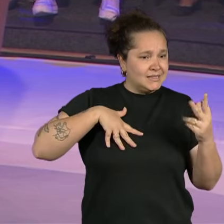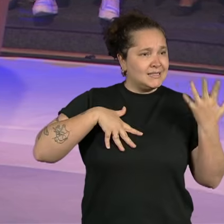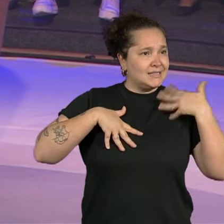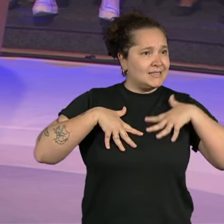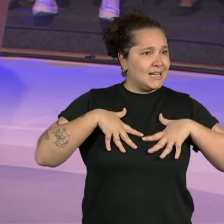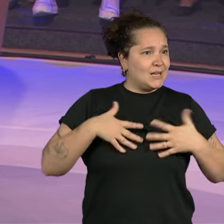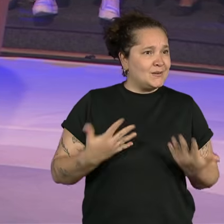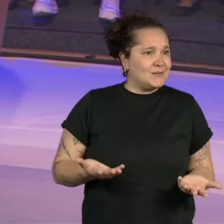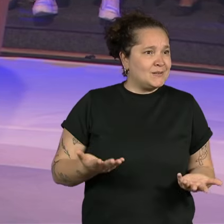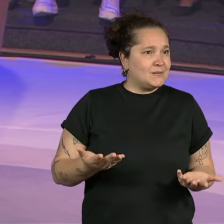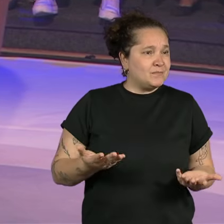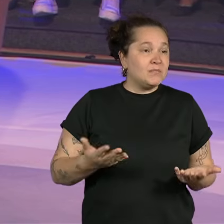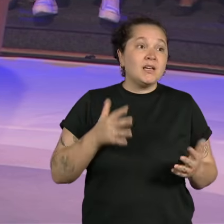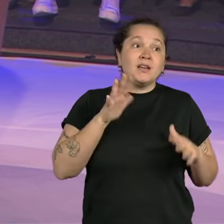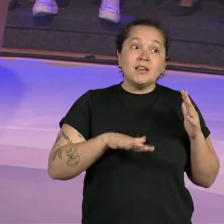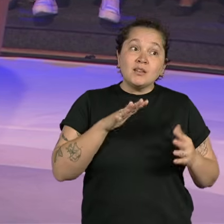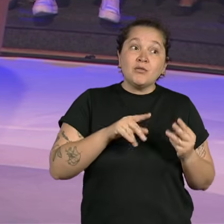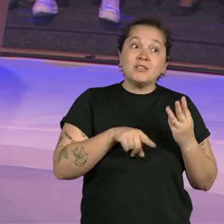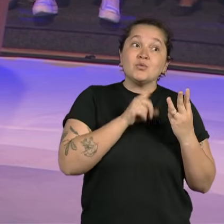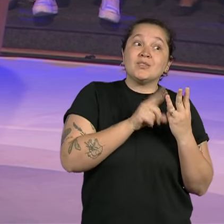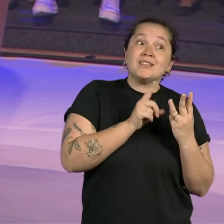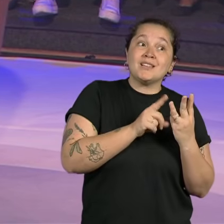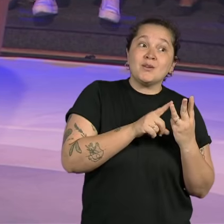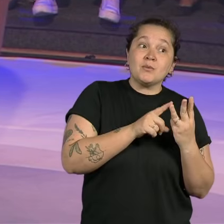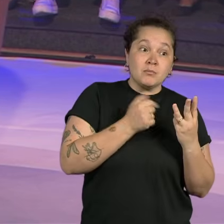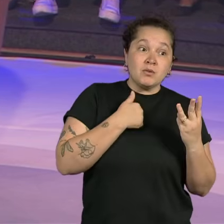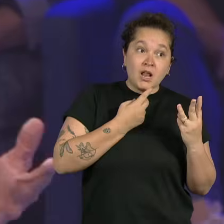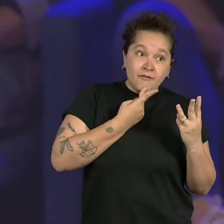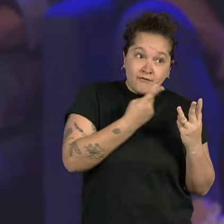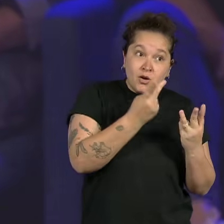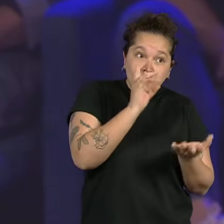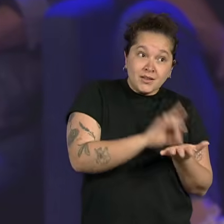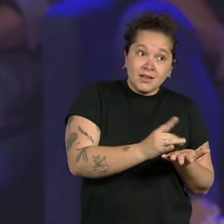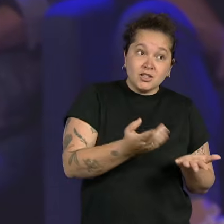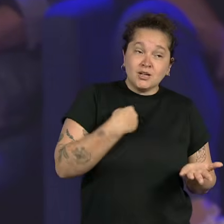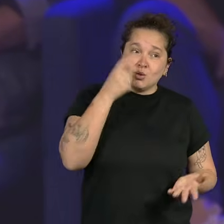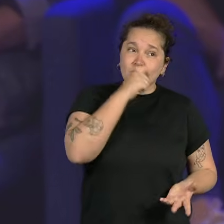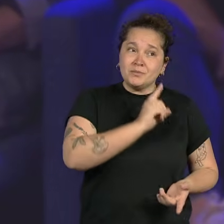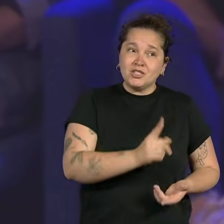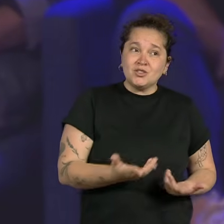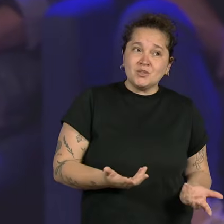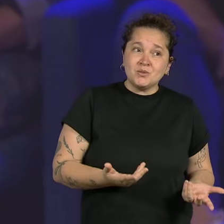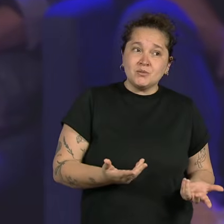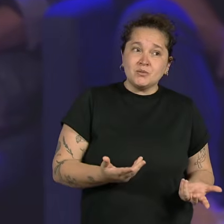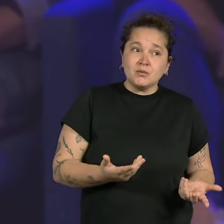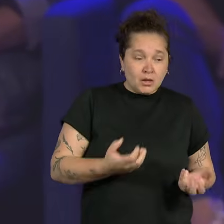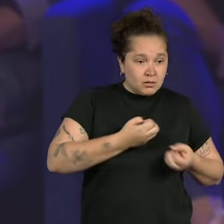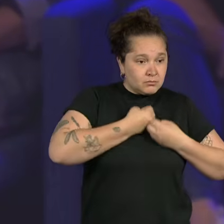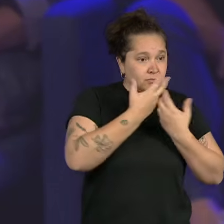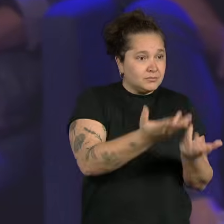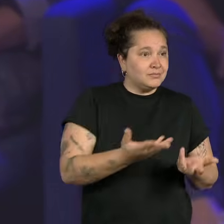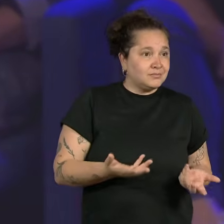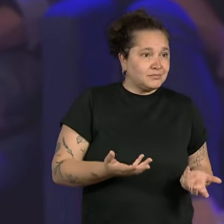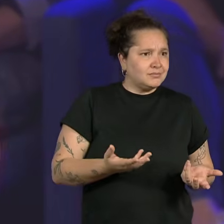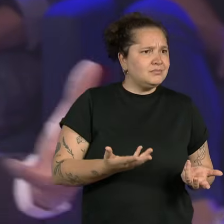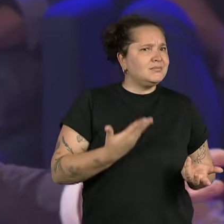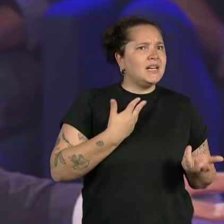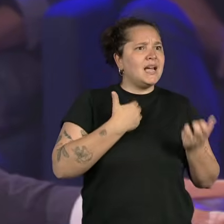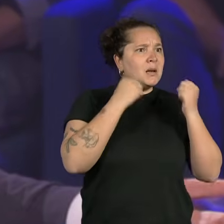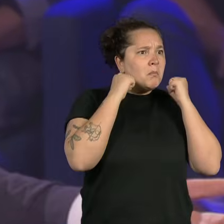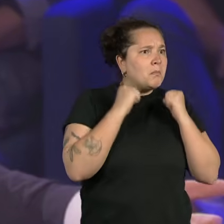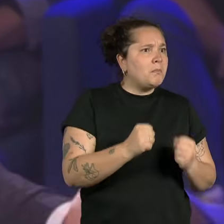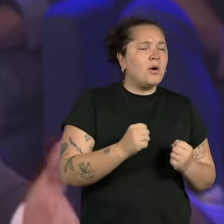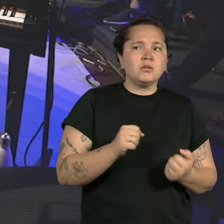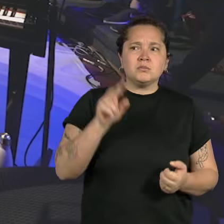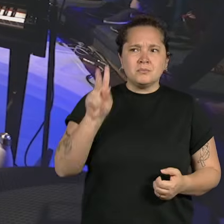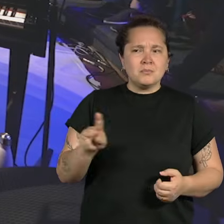E talvez um terceiro amor, que é o amor pela verdade. Porque ele não mentiu para mim, ele não escondeu. E assim, ele pode ser um grande